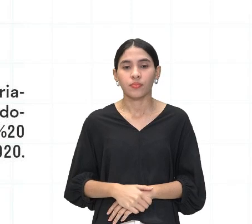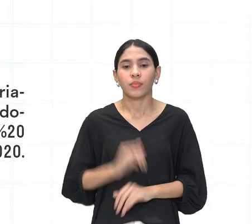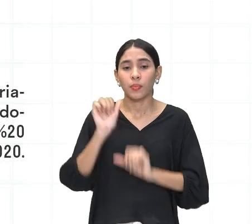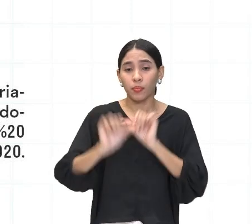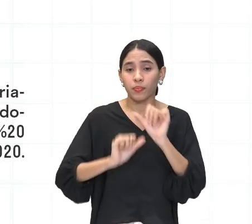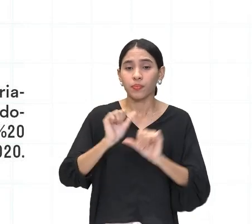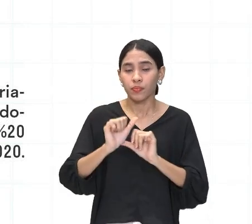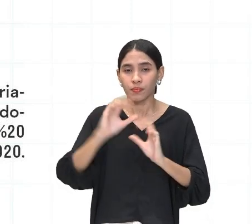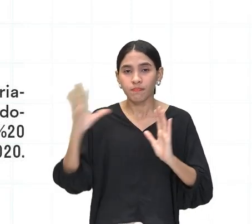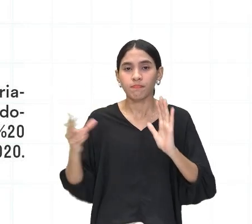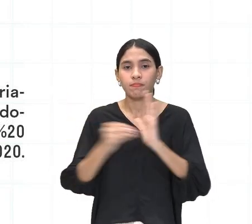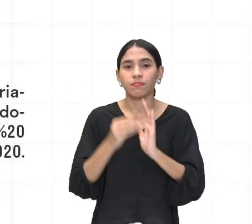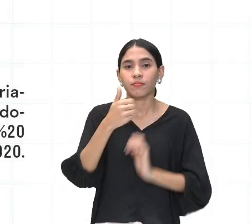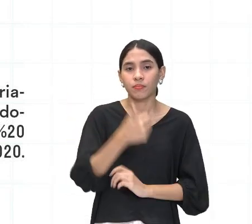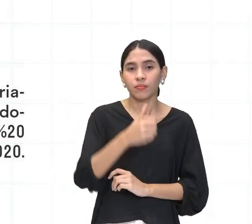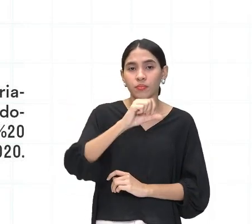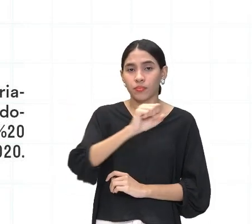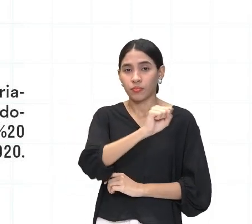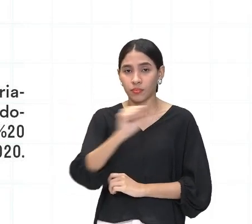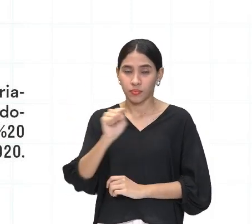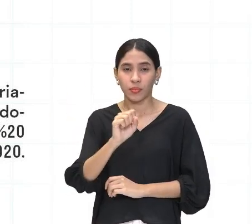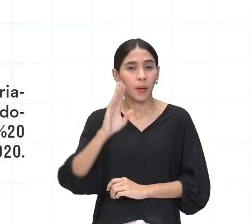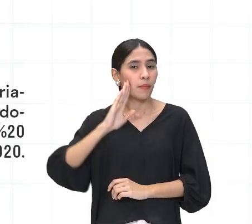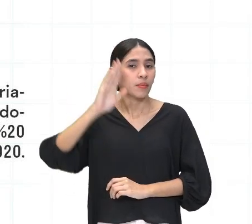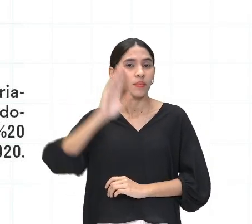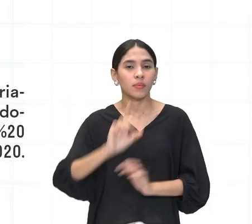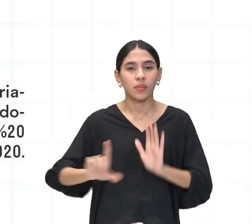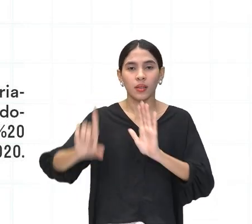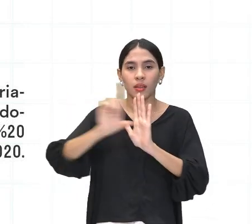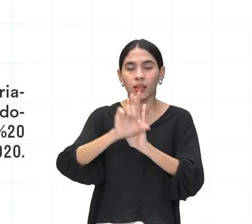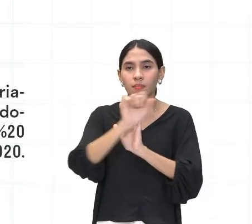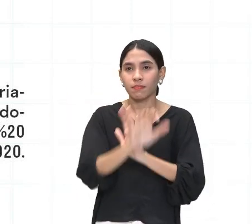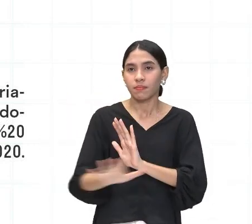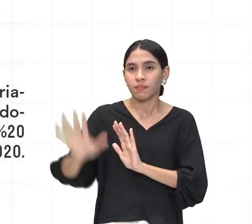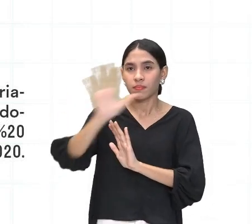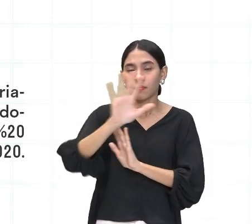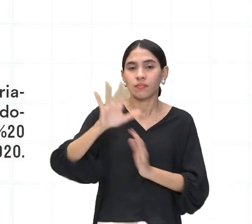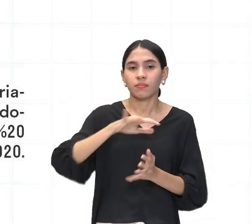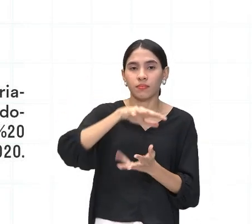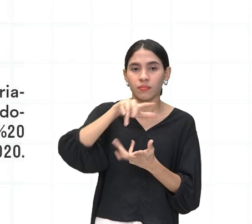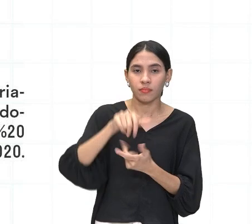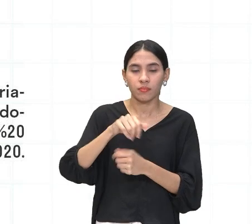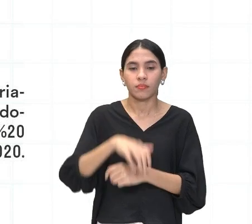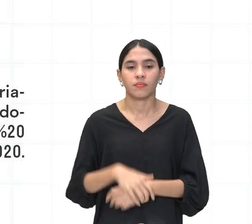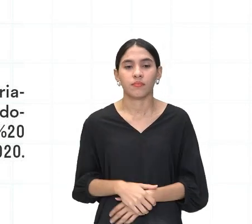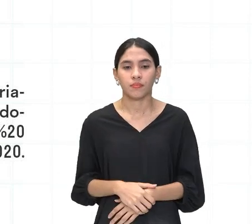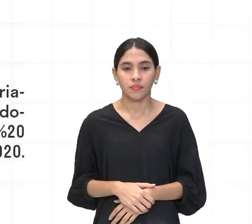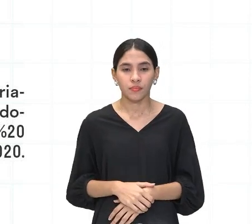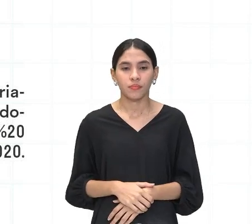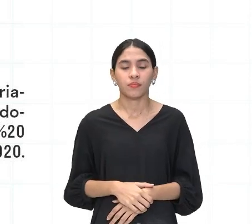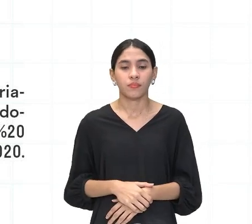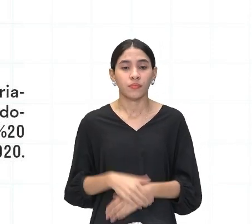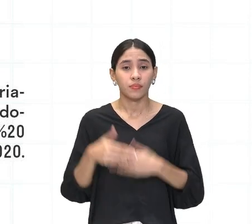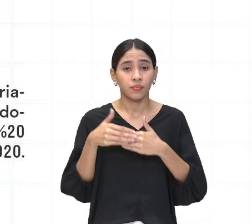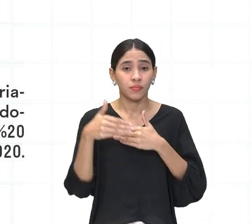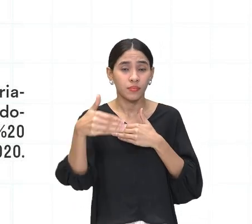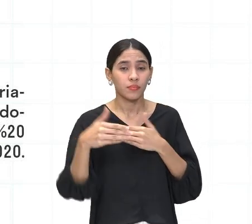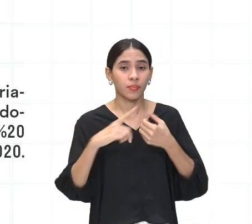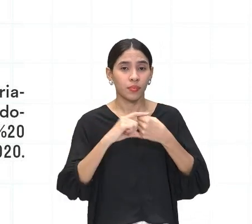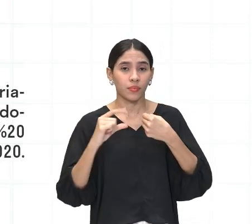88, que é a principal lei que rege todo o território nacional. E aí, a partir desse